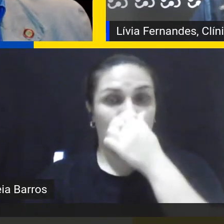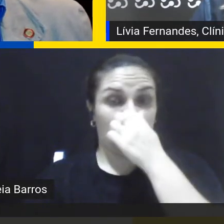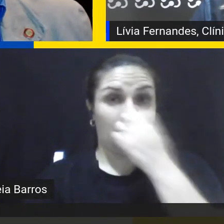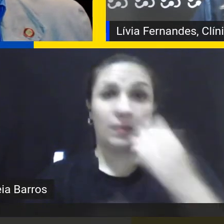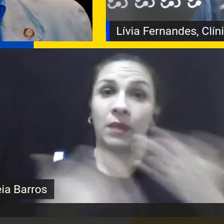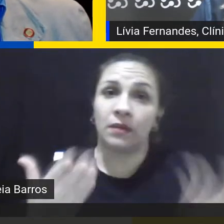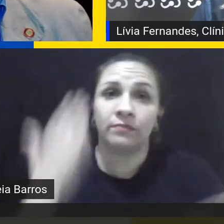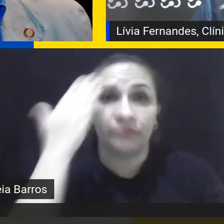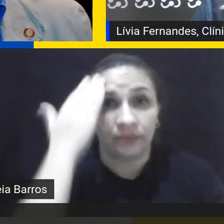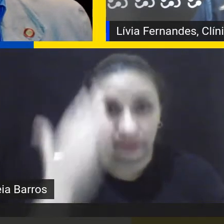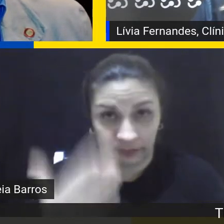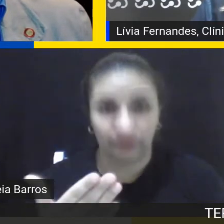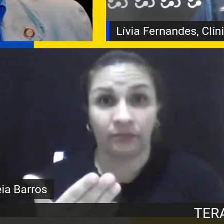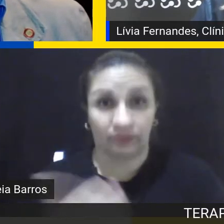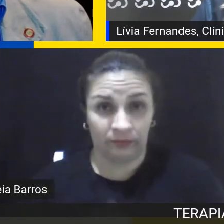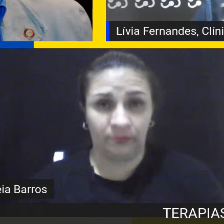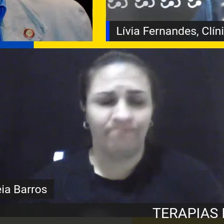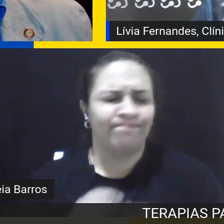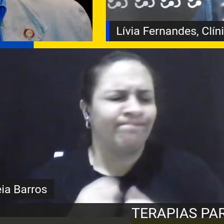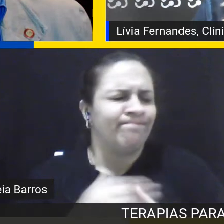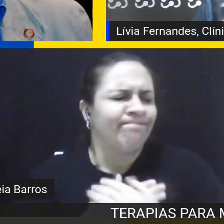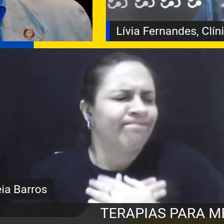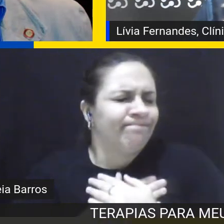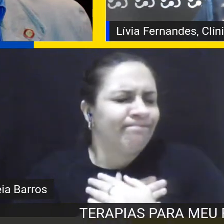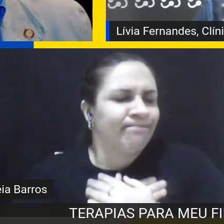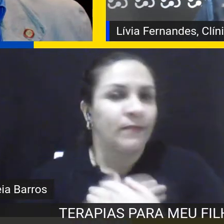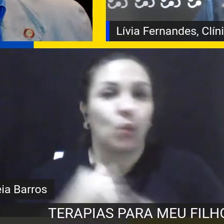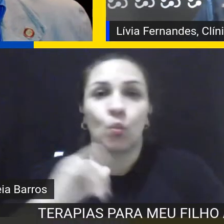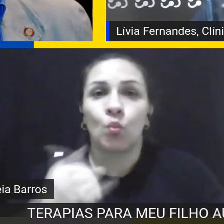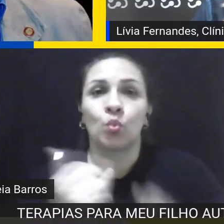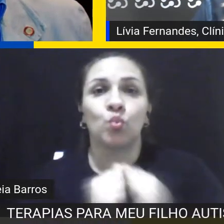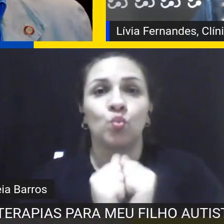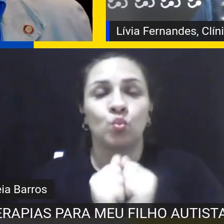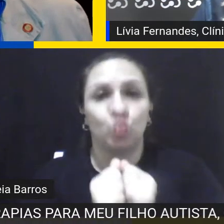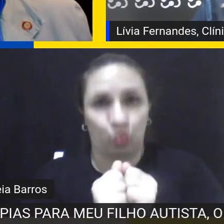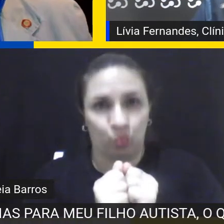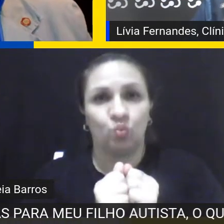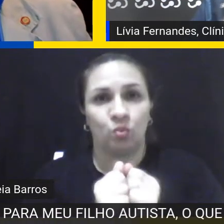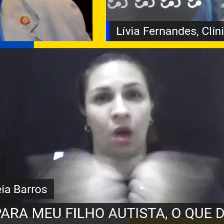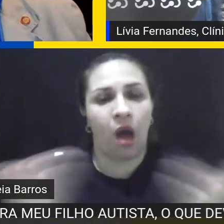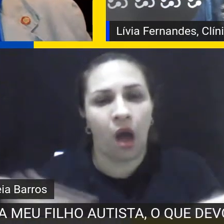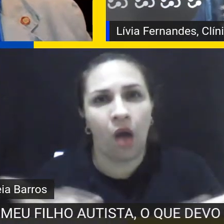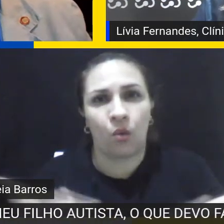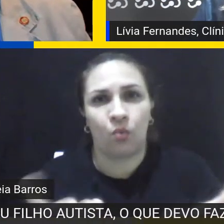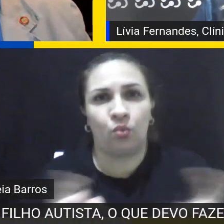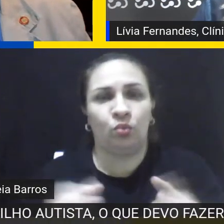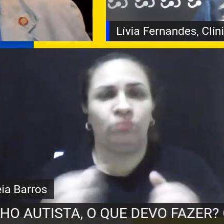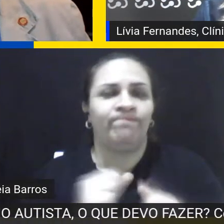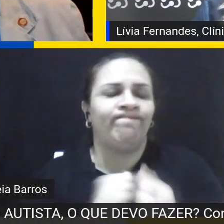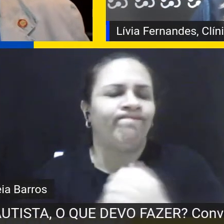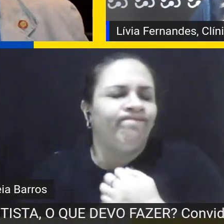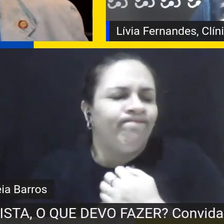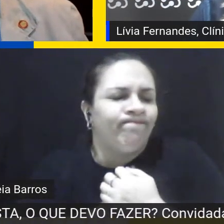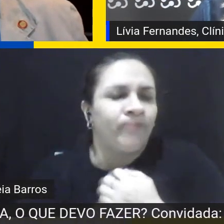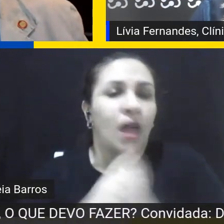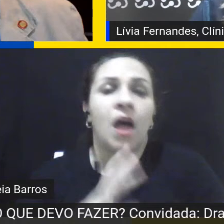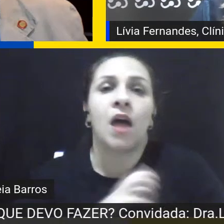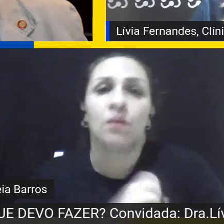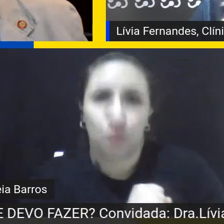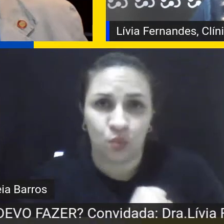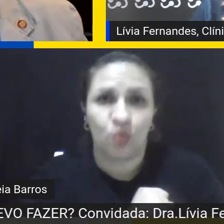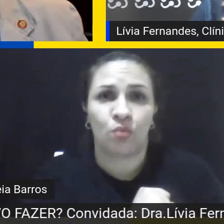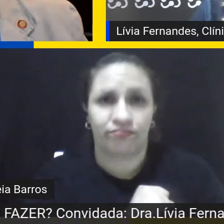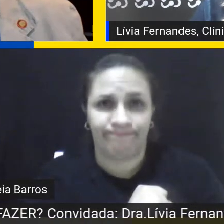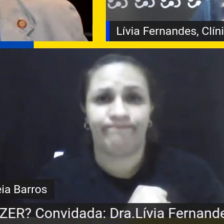queria agradecer imensamente a oportunidade de estar aqui com vocês, com toda a paixão, com todo o amor que nós